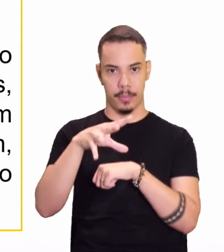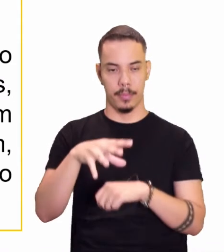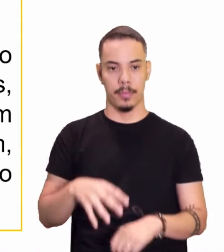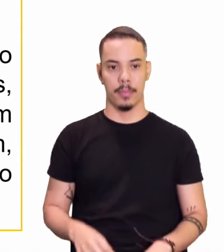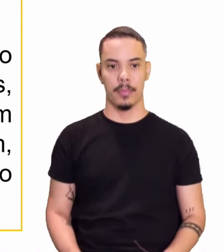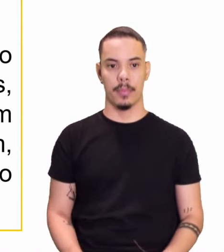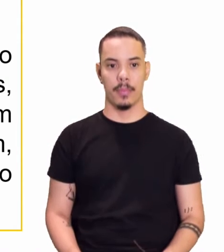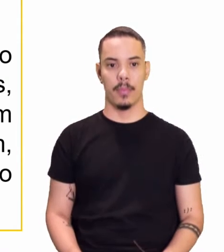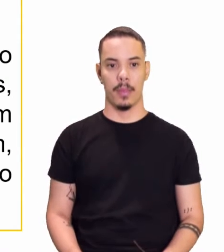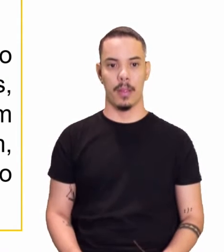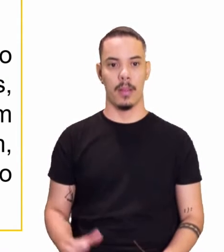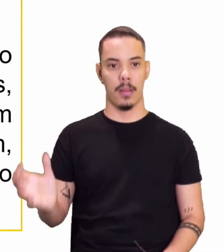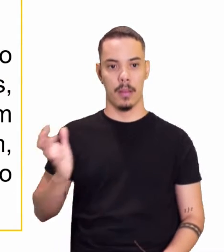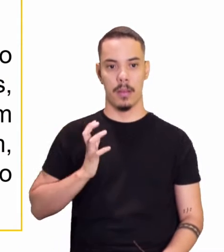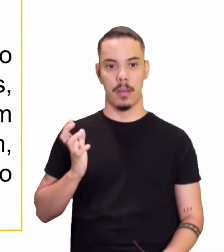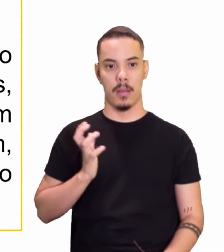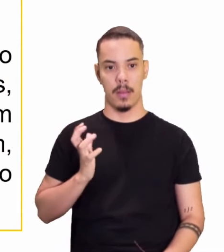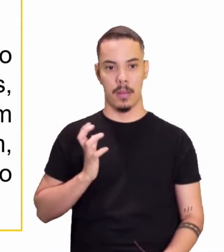Vamos lá. Os